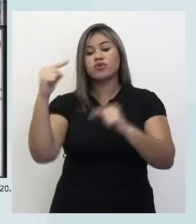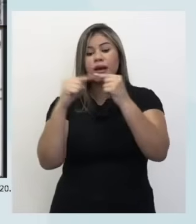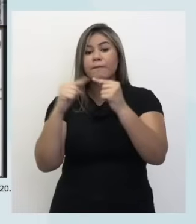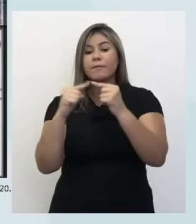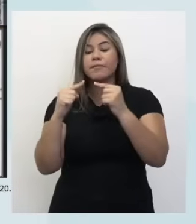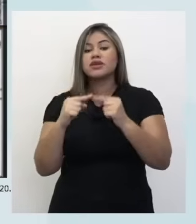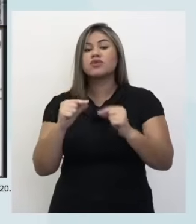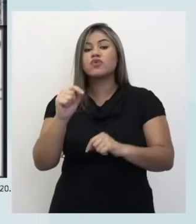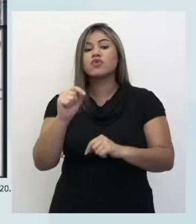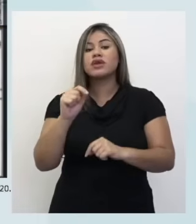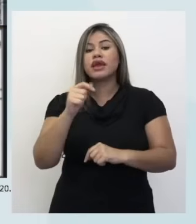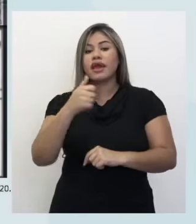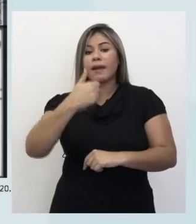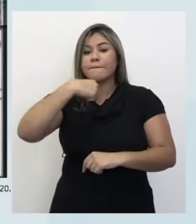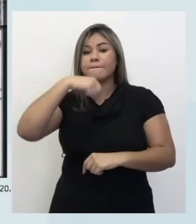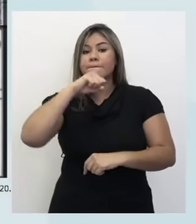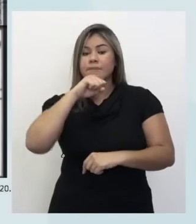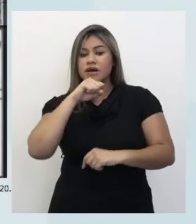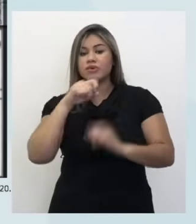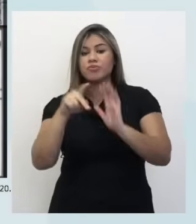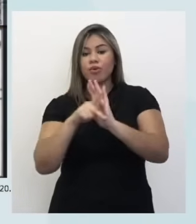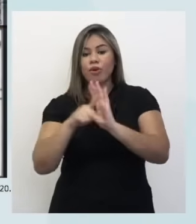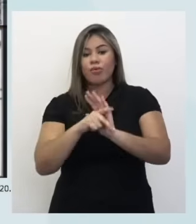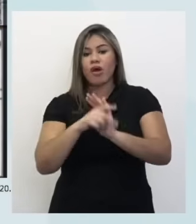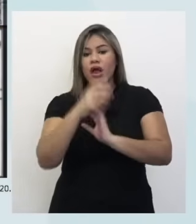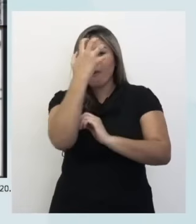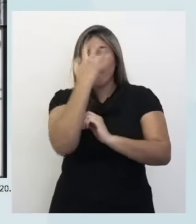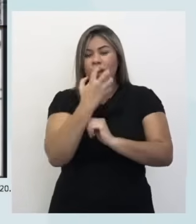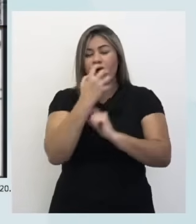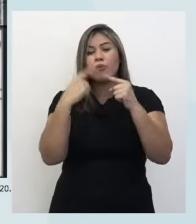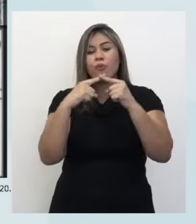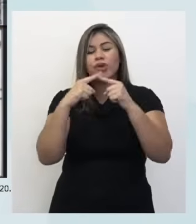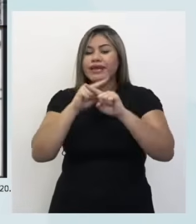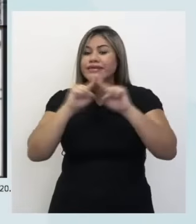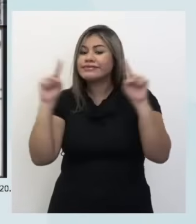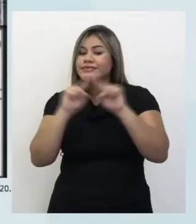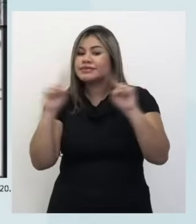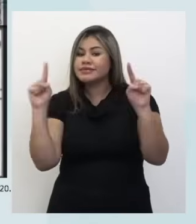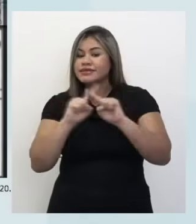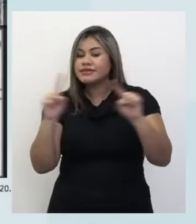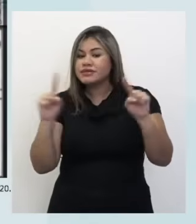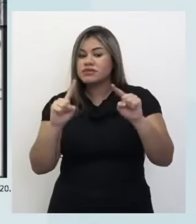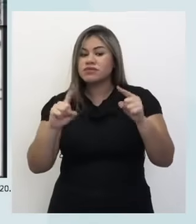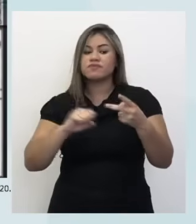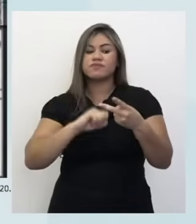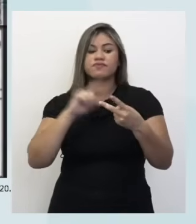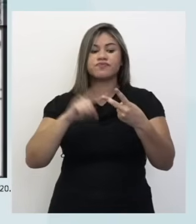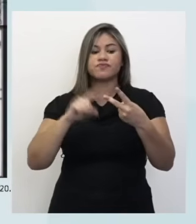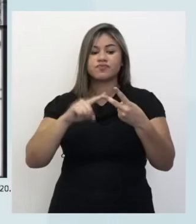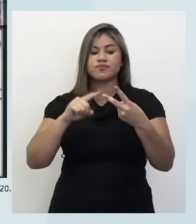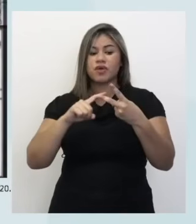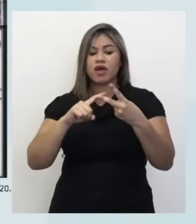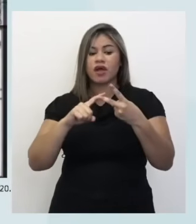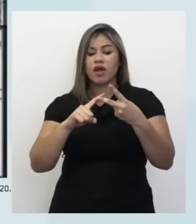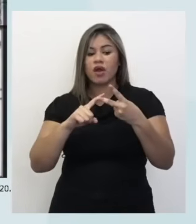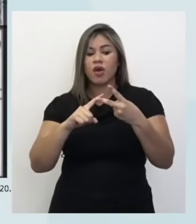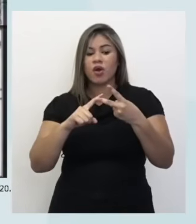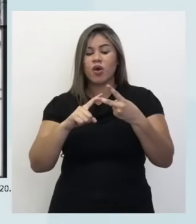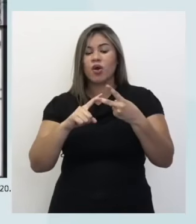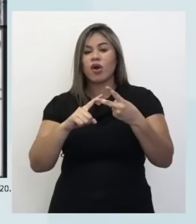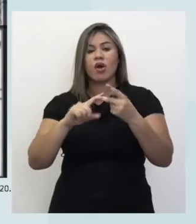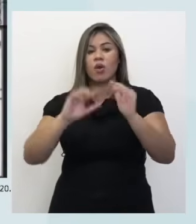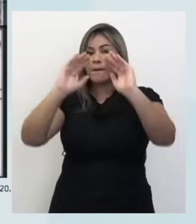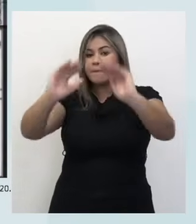mãe do menino está A. Nervosa com os gritos do menino. O último quadrinho, hein? Contrariada por ele